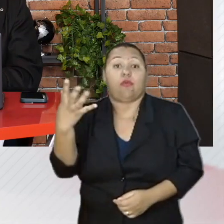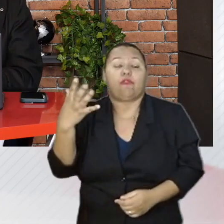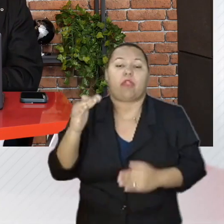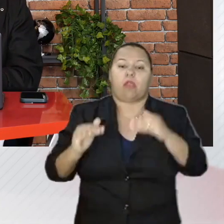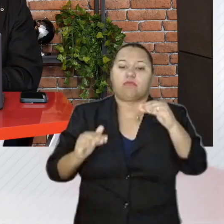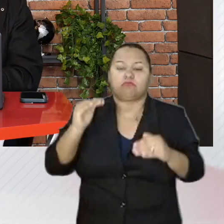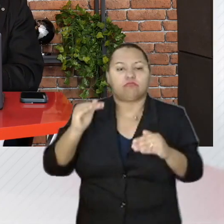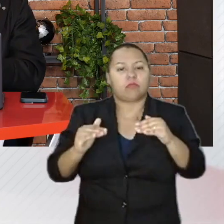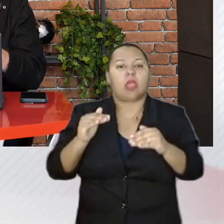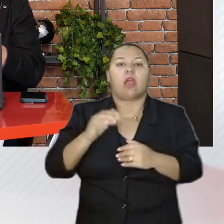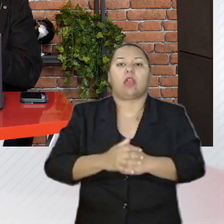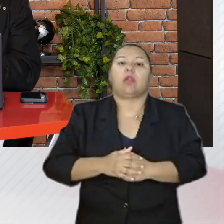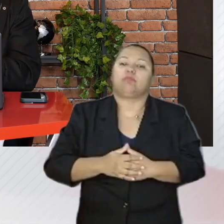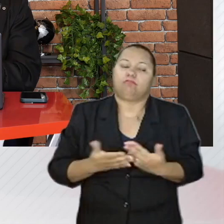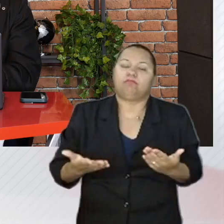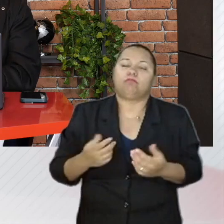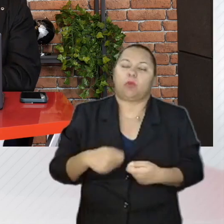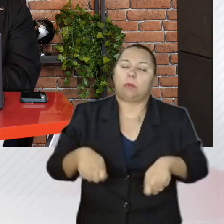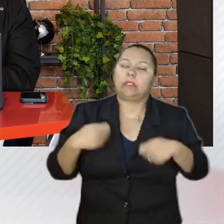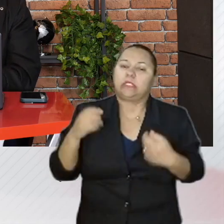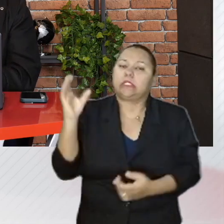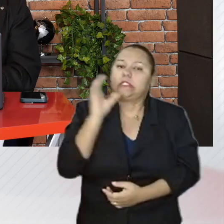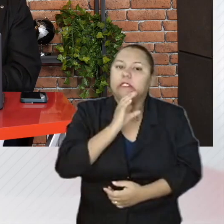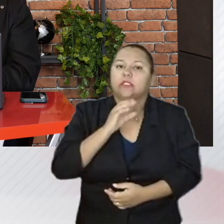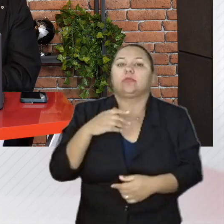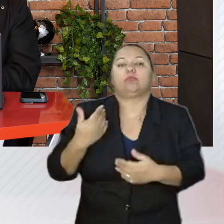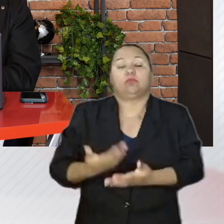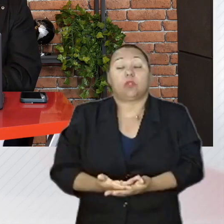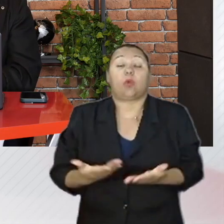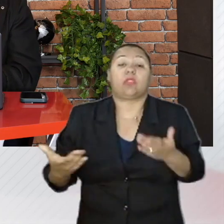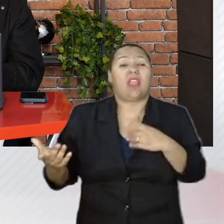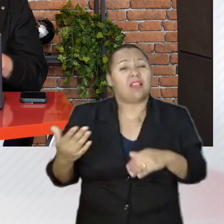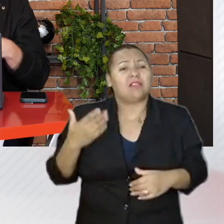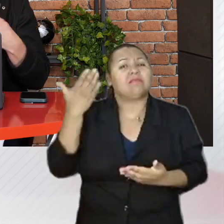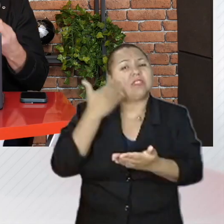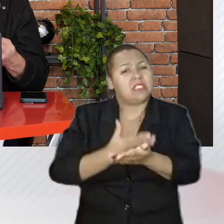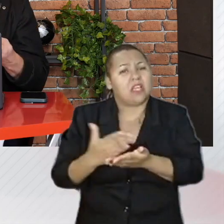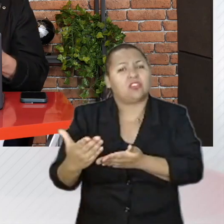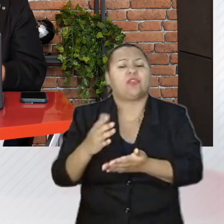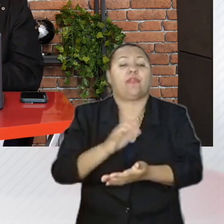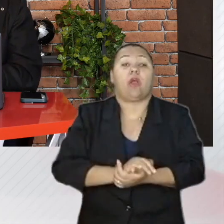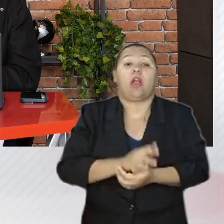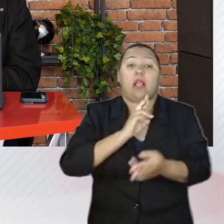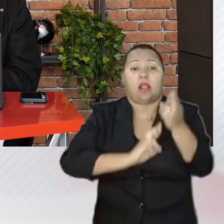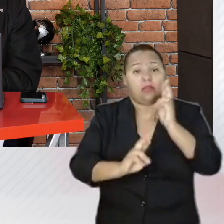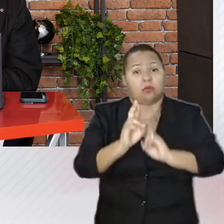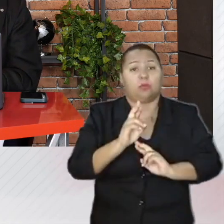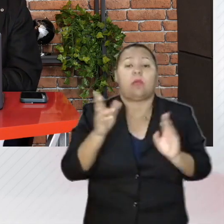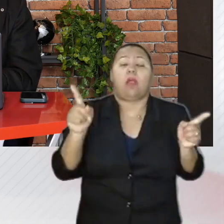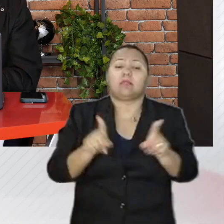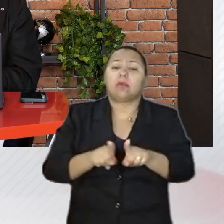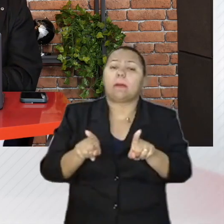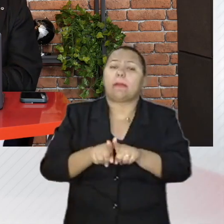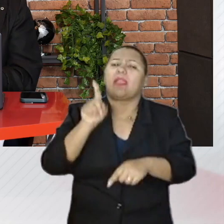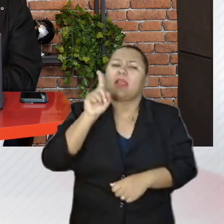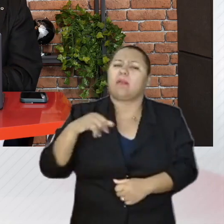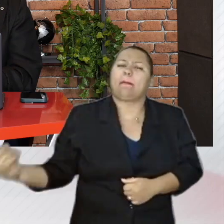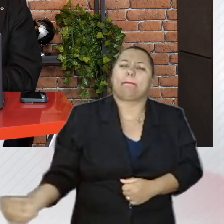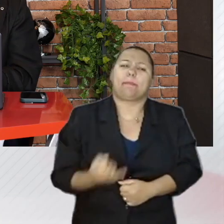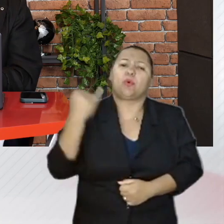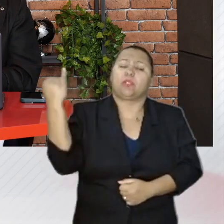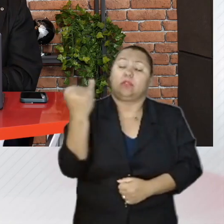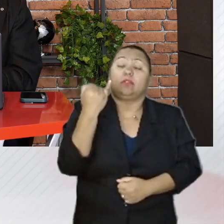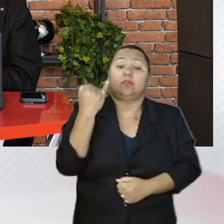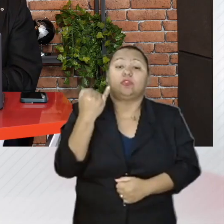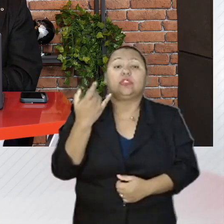prazo, pelo menos. Então, tem iniciativas em relação a isso. E a carga tributária, ela é fundamental, ela é importante para